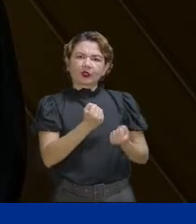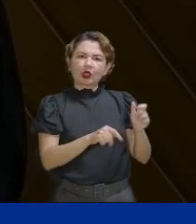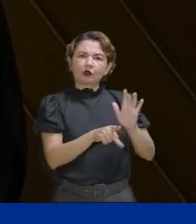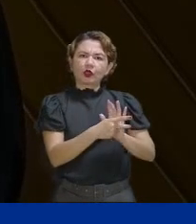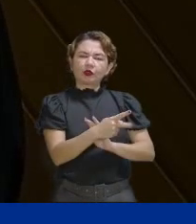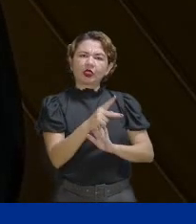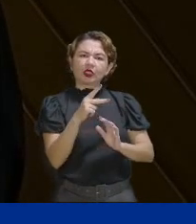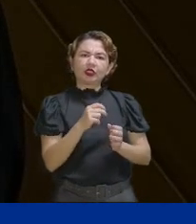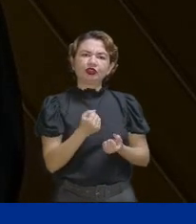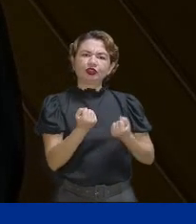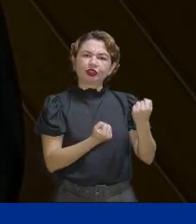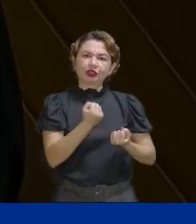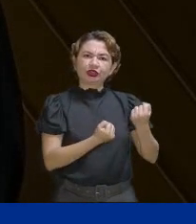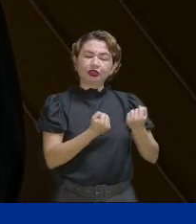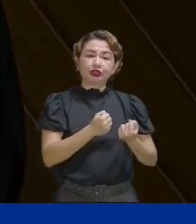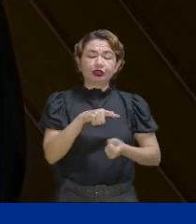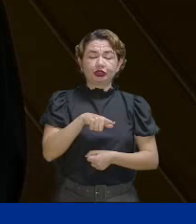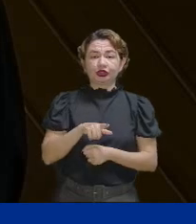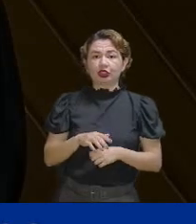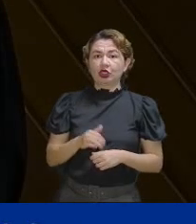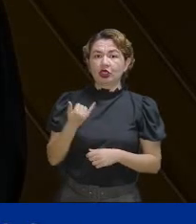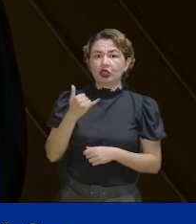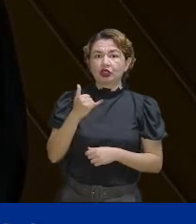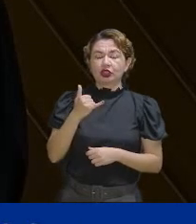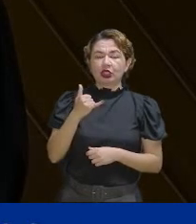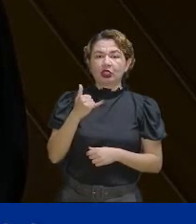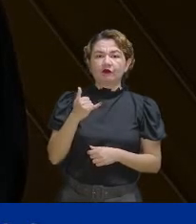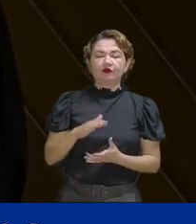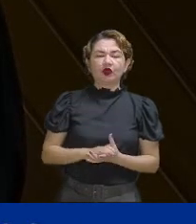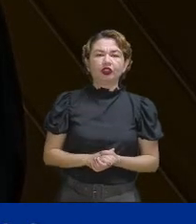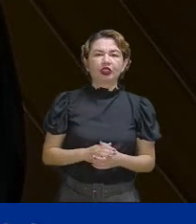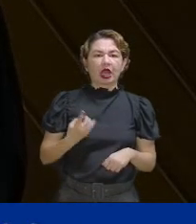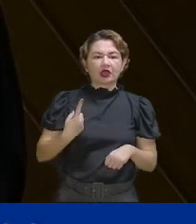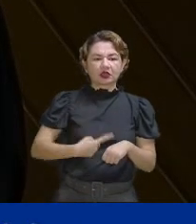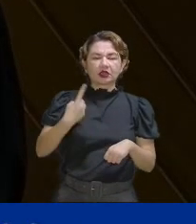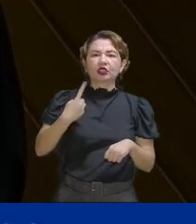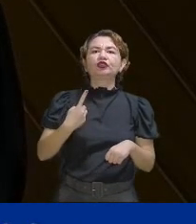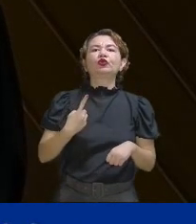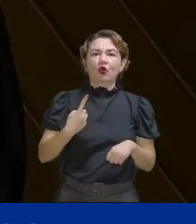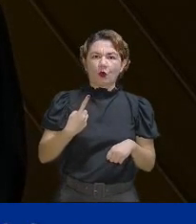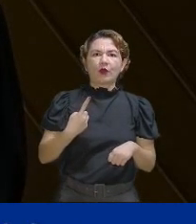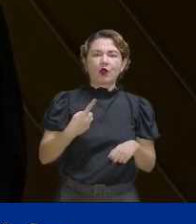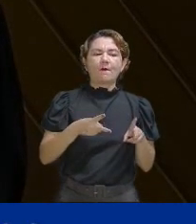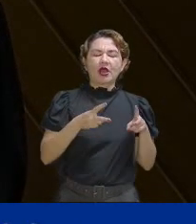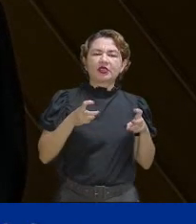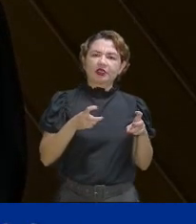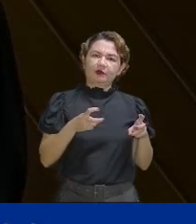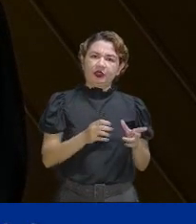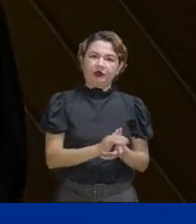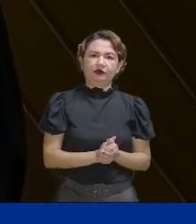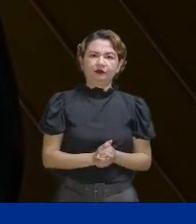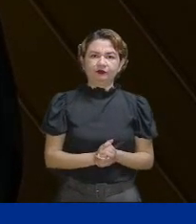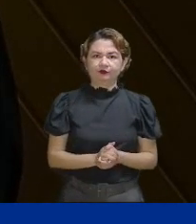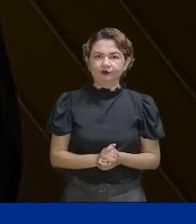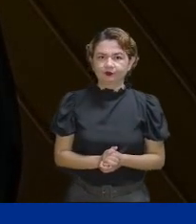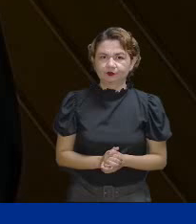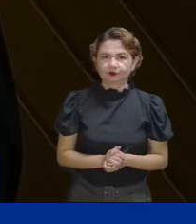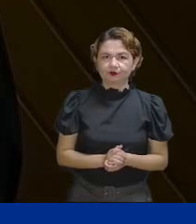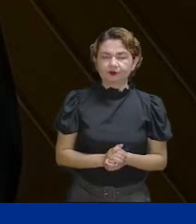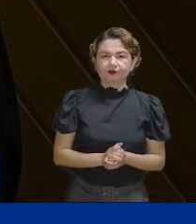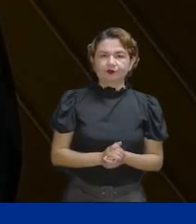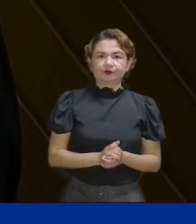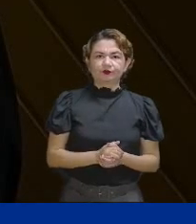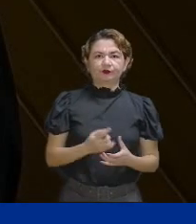Tarcísio e que, após a quebra desse sigilo telefônico deste último, foi possível constatar a existência de